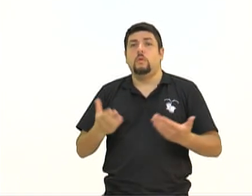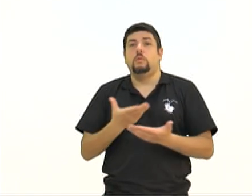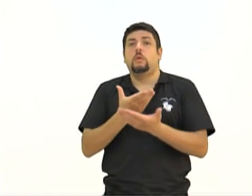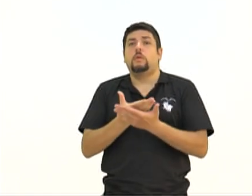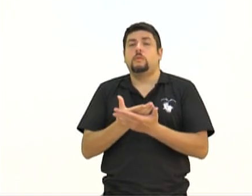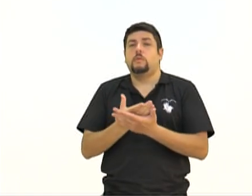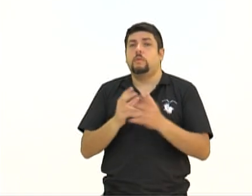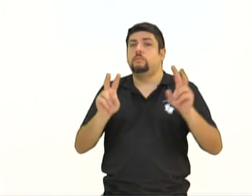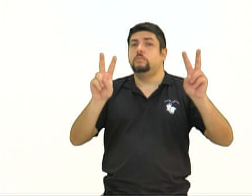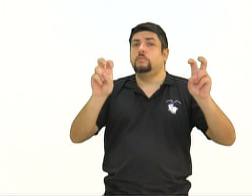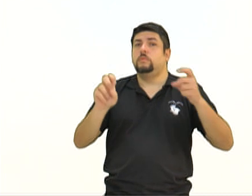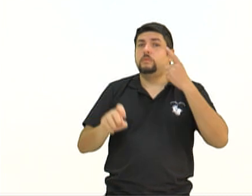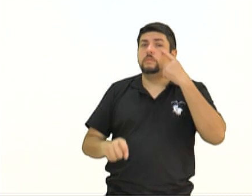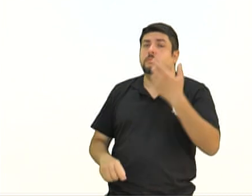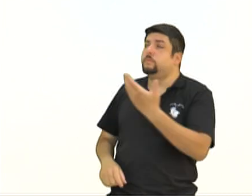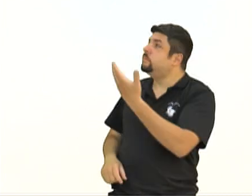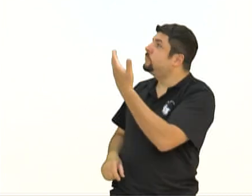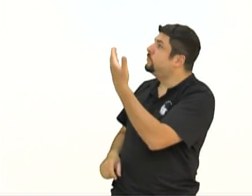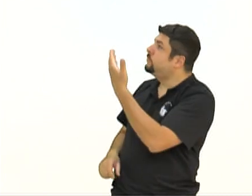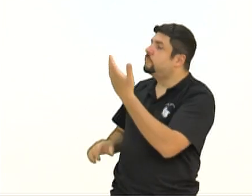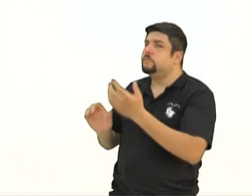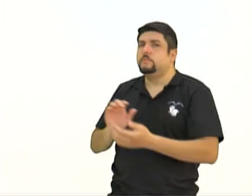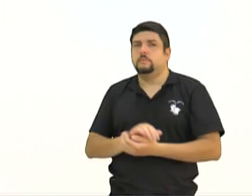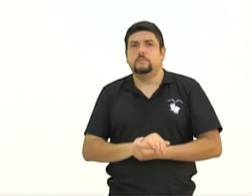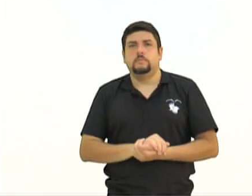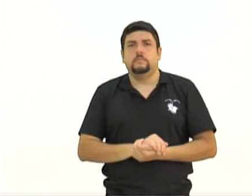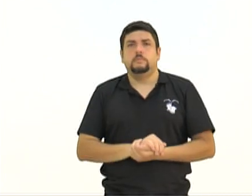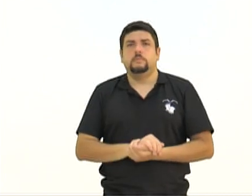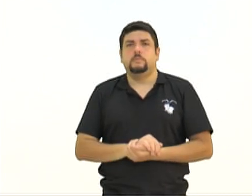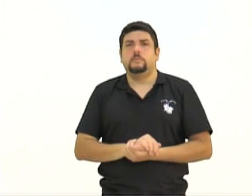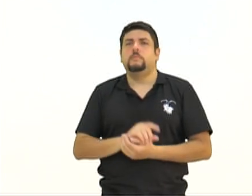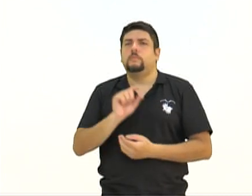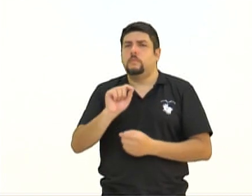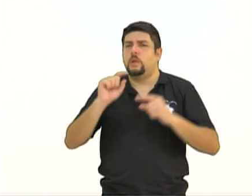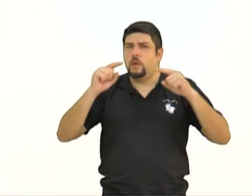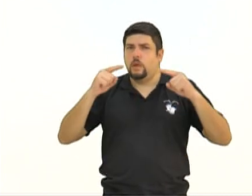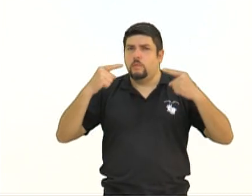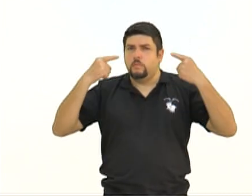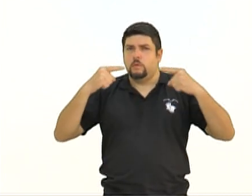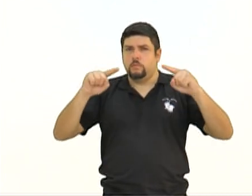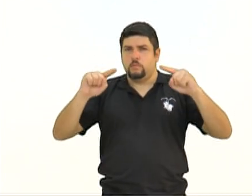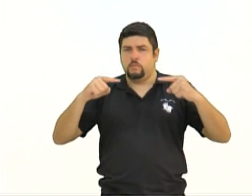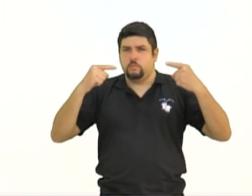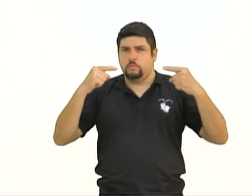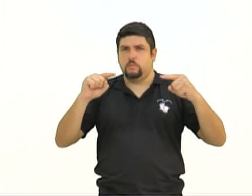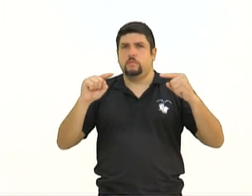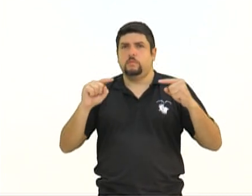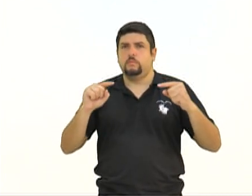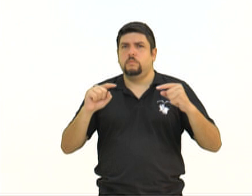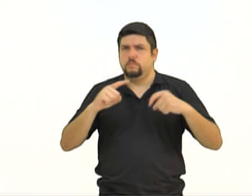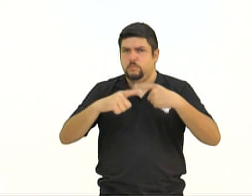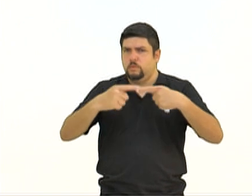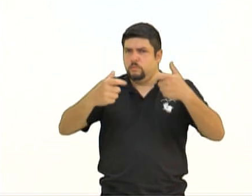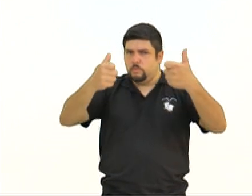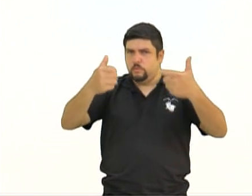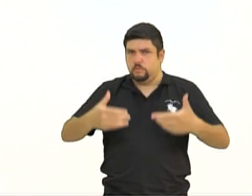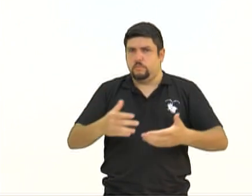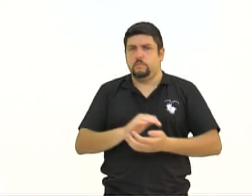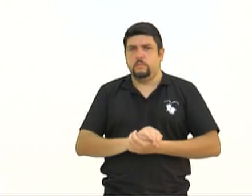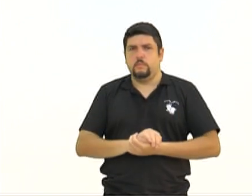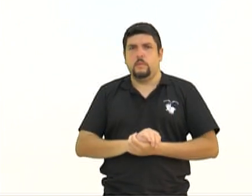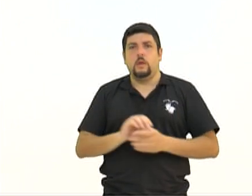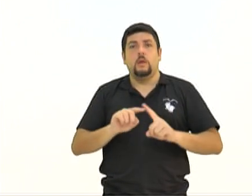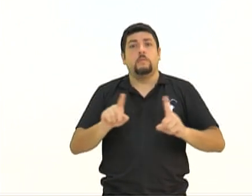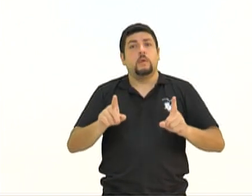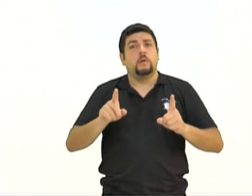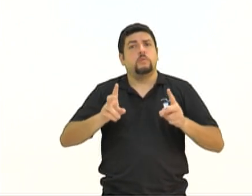If I Were a Boy, então é uma música, já eu falo sobre ela, tá bom? Nós vamos continuar falando sobre a